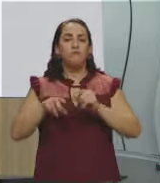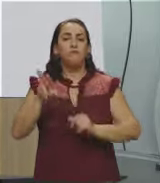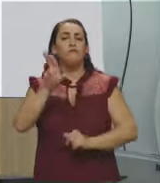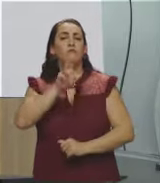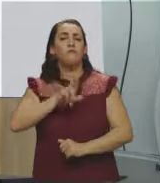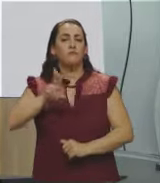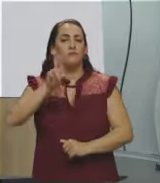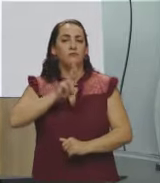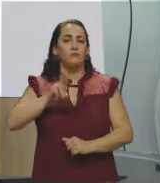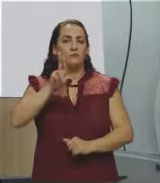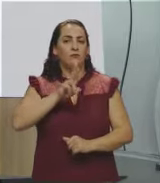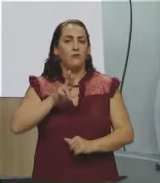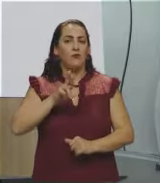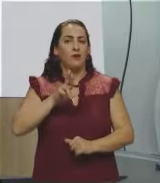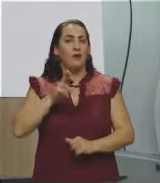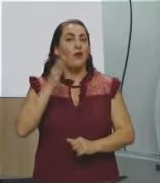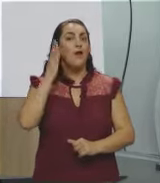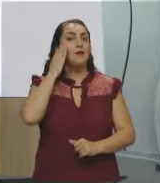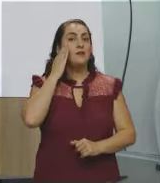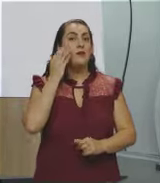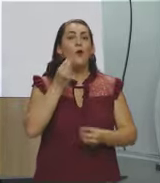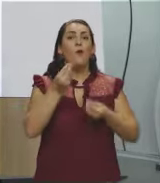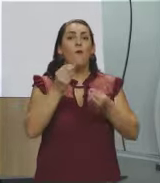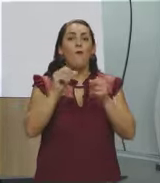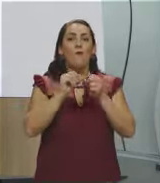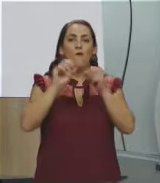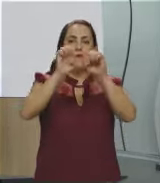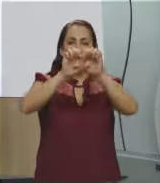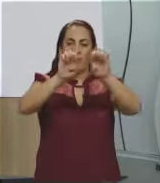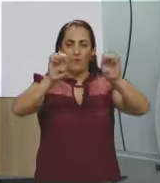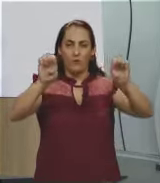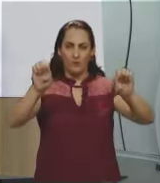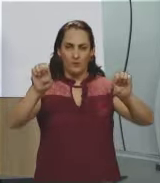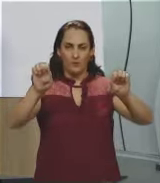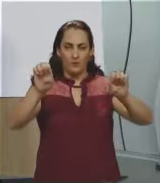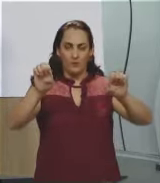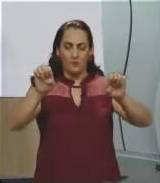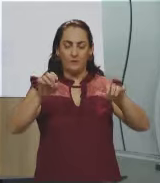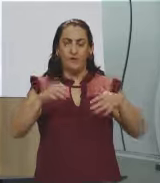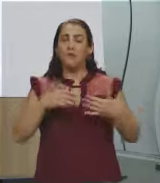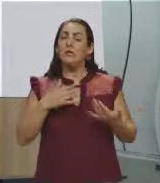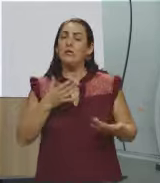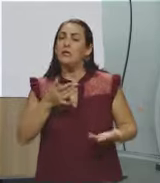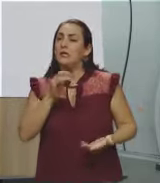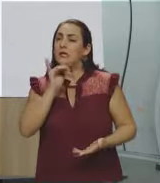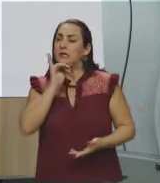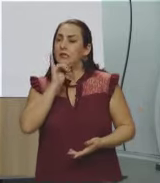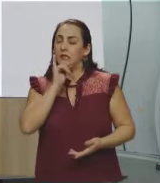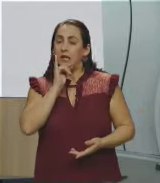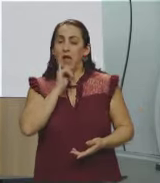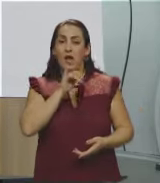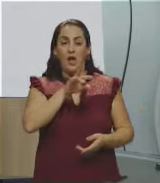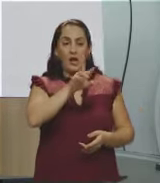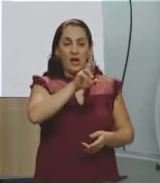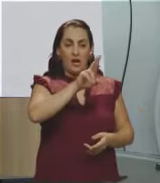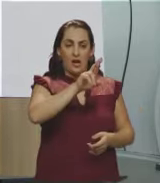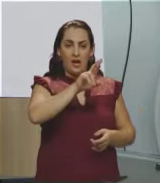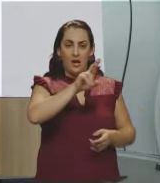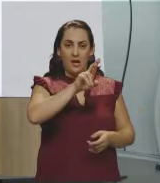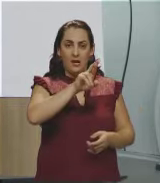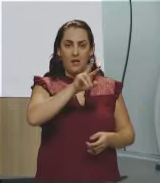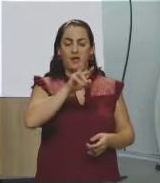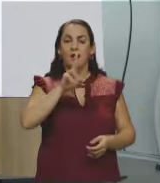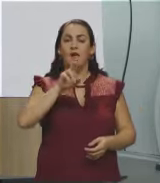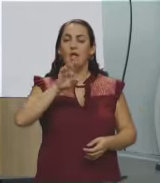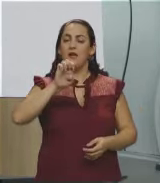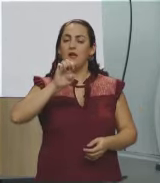gente escrever a equação da segunda lei de Ohm. Então aqui nós temos que a resistência elétrica vai ser